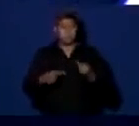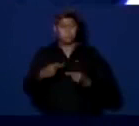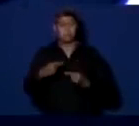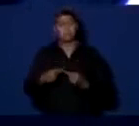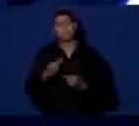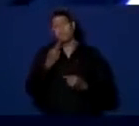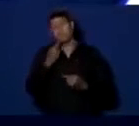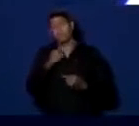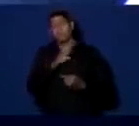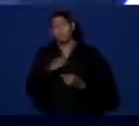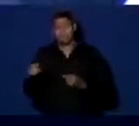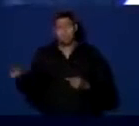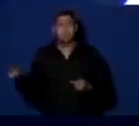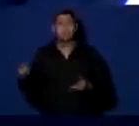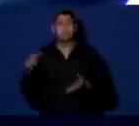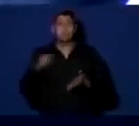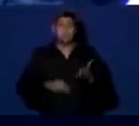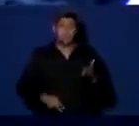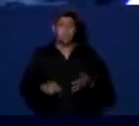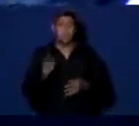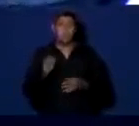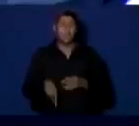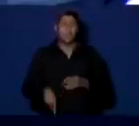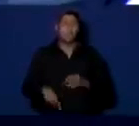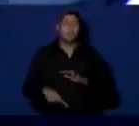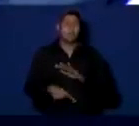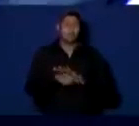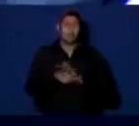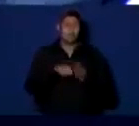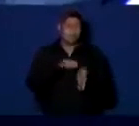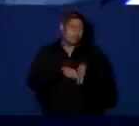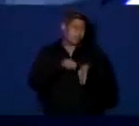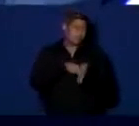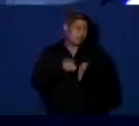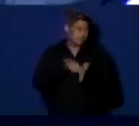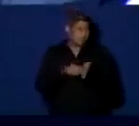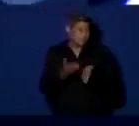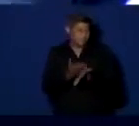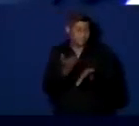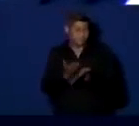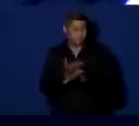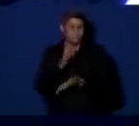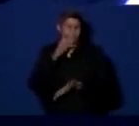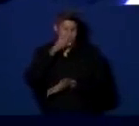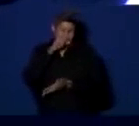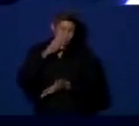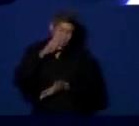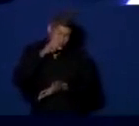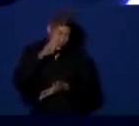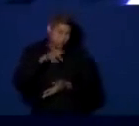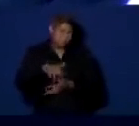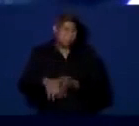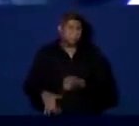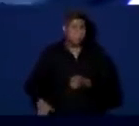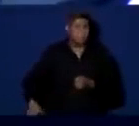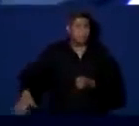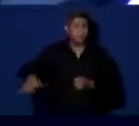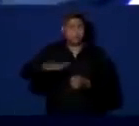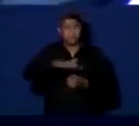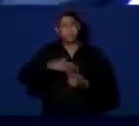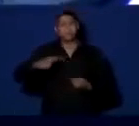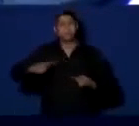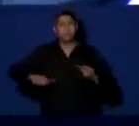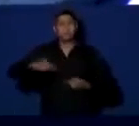que eu recomendo a todos lerem, que a Verde Asset Management escreveu, sobre o risco populista